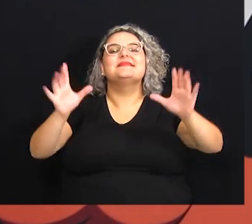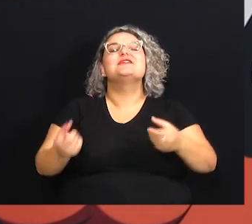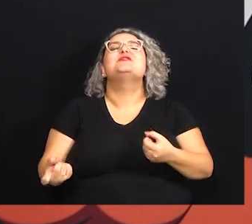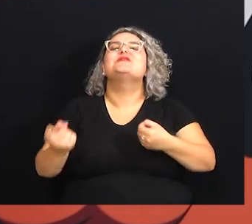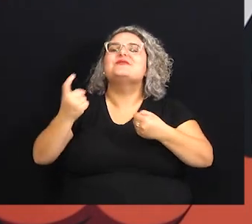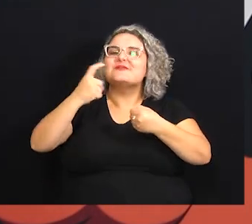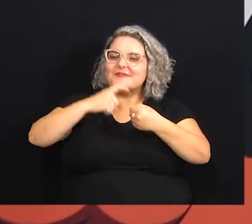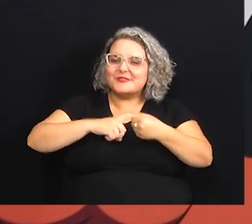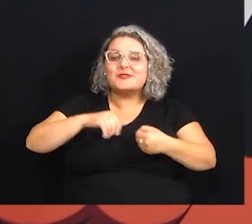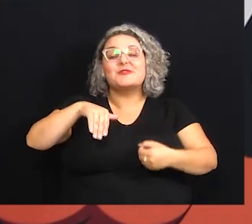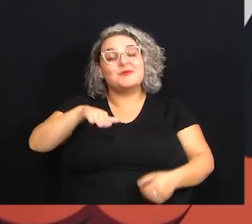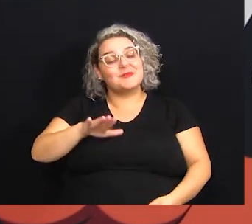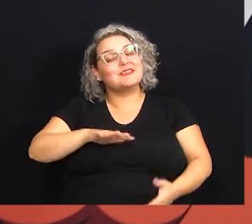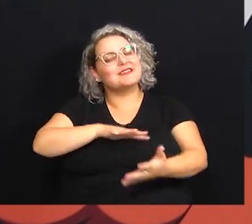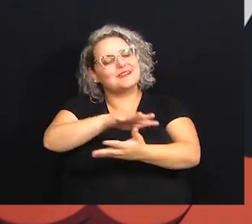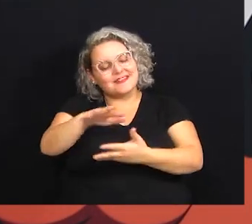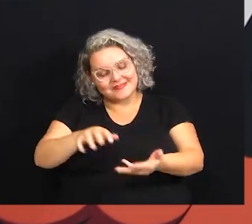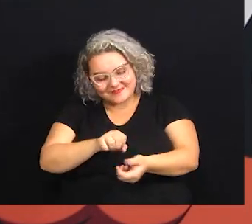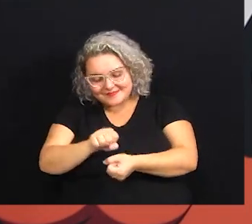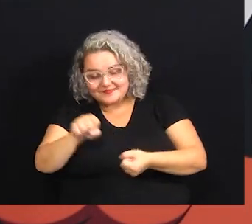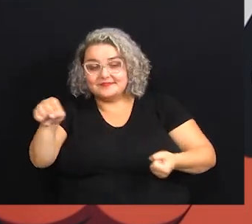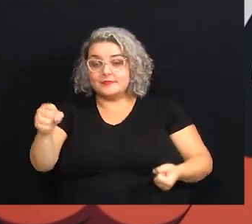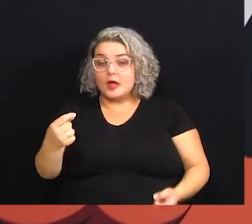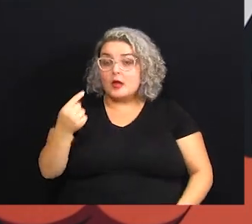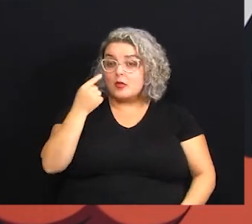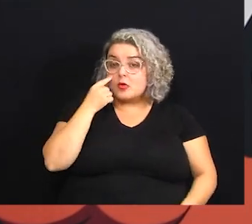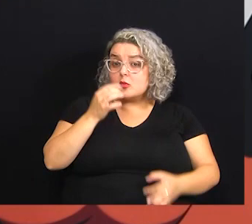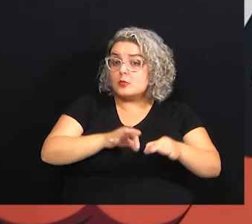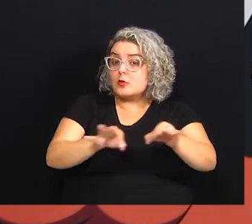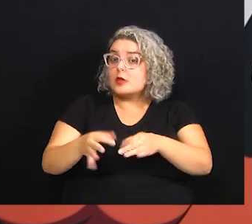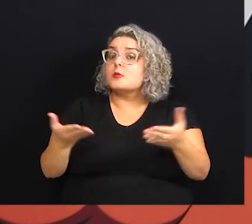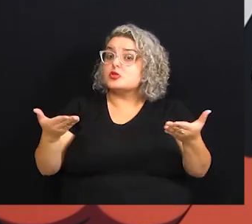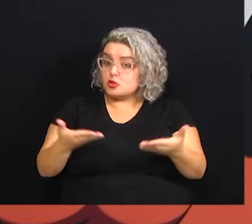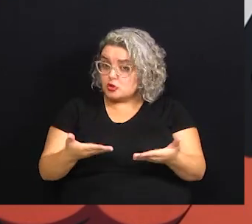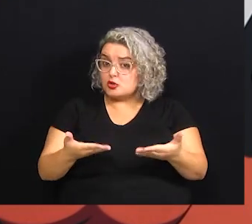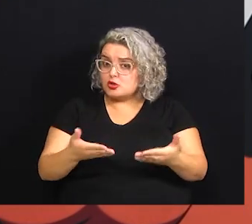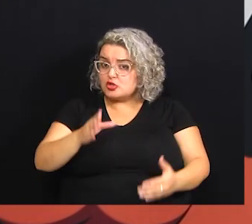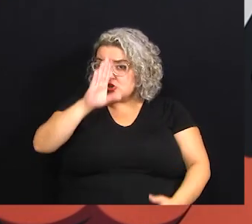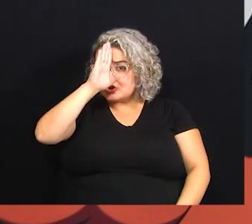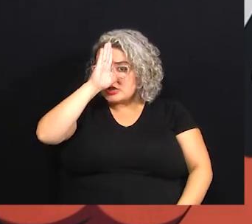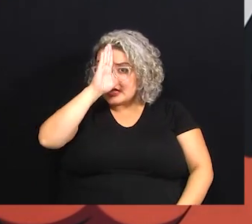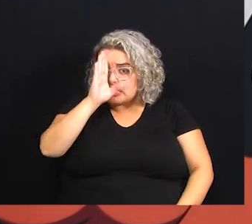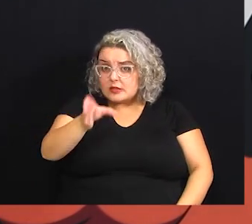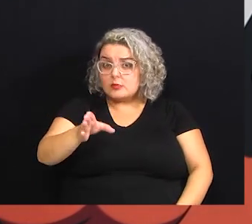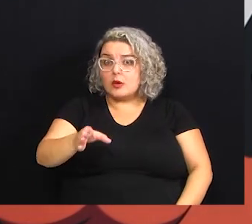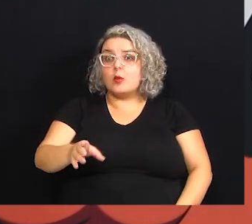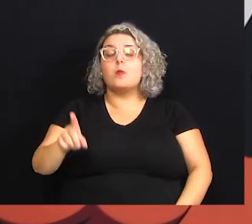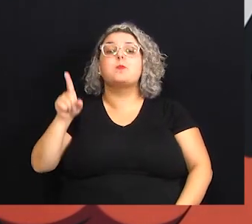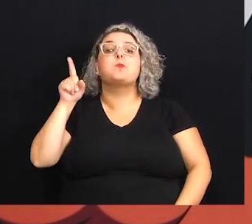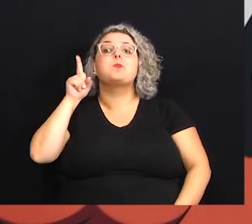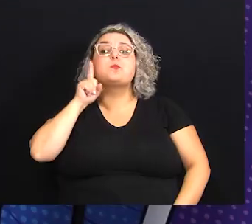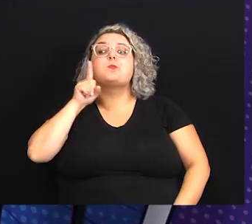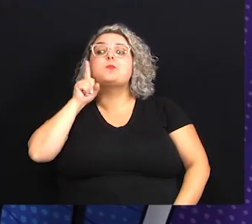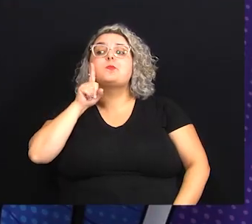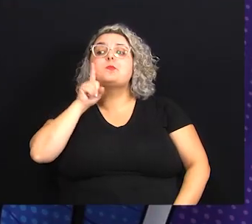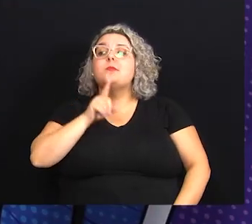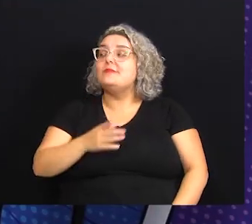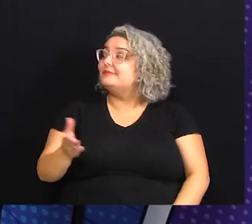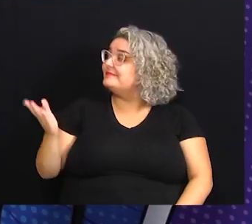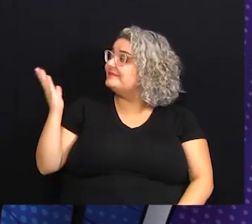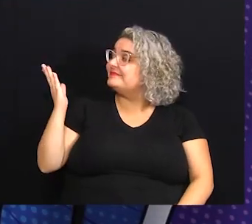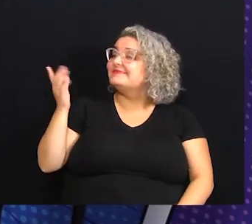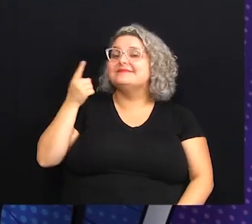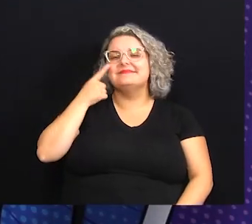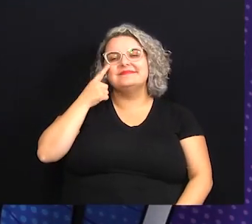Olá, estamos de volta com mais um Universo Épico e olha, no programa de hoje, diretamente dos Estados Unidos, olha só